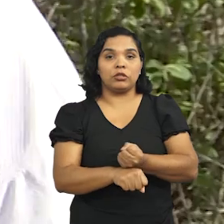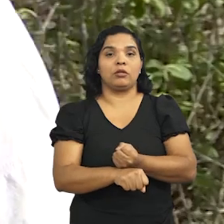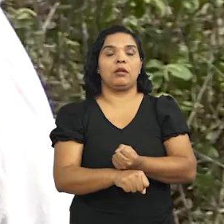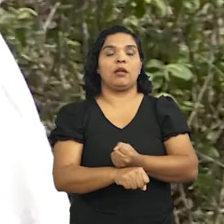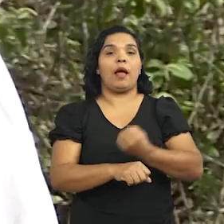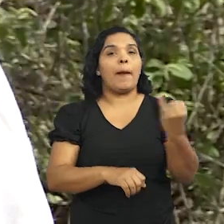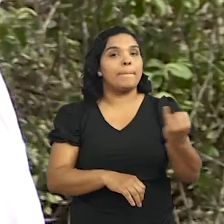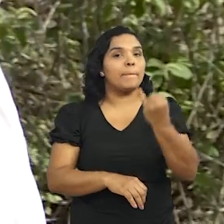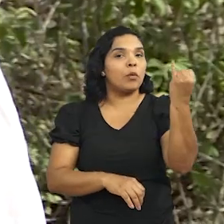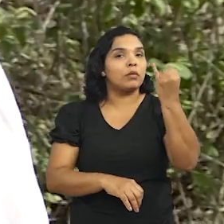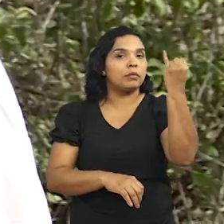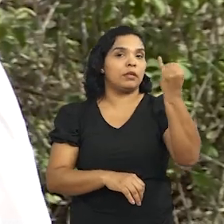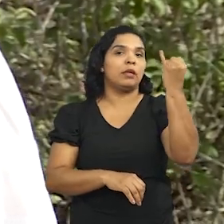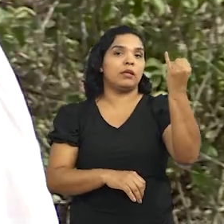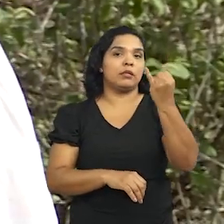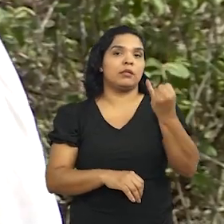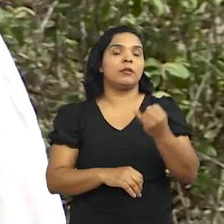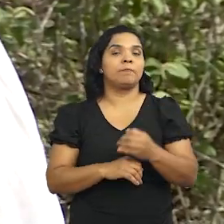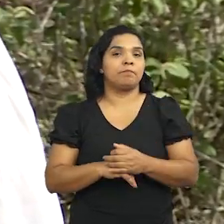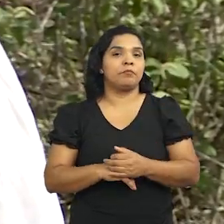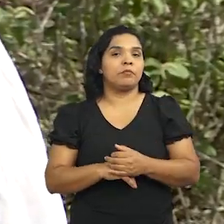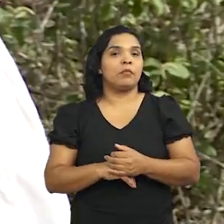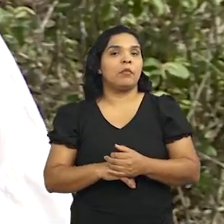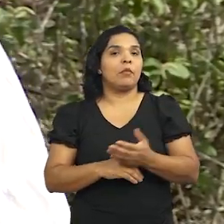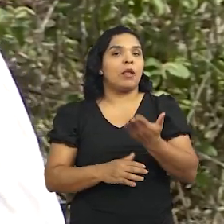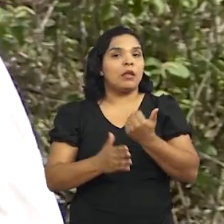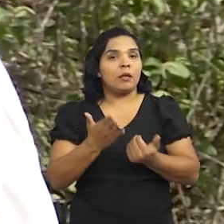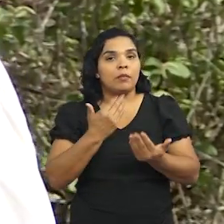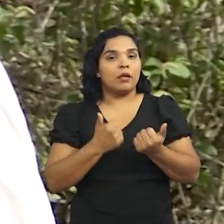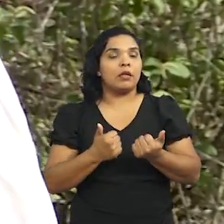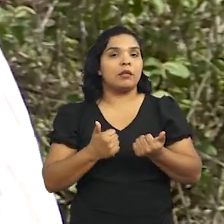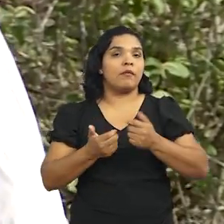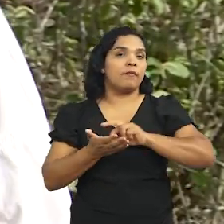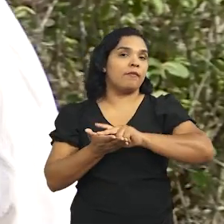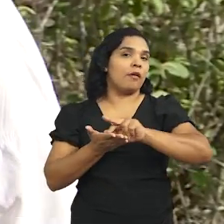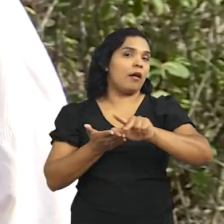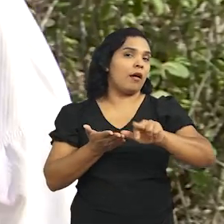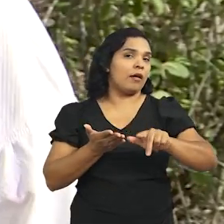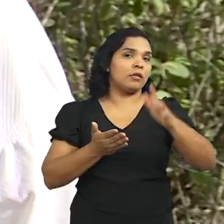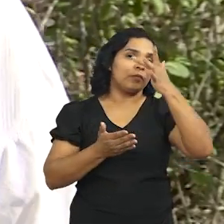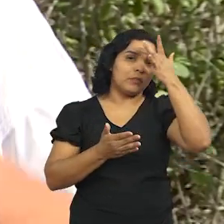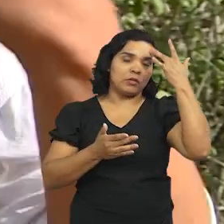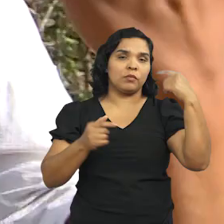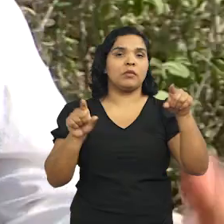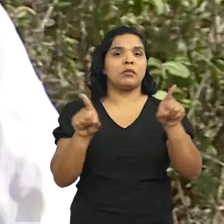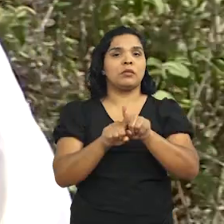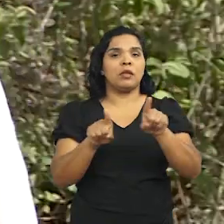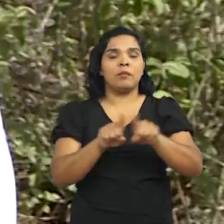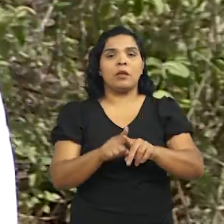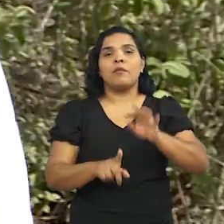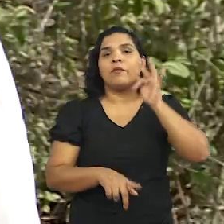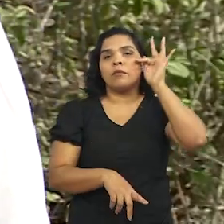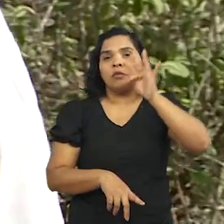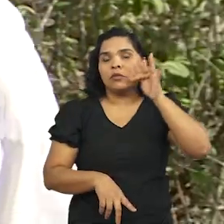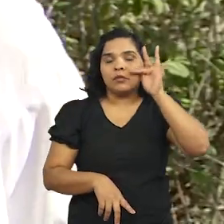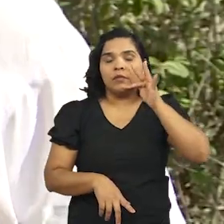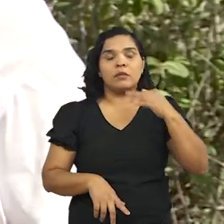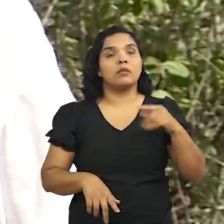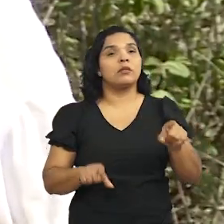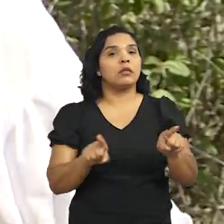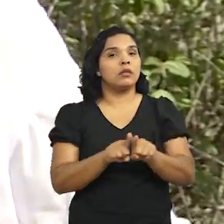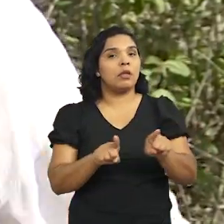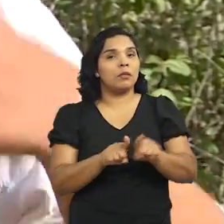está dentro da Caatinga. Então, olha a importância dela. Ela alimenta uma população de milhões de pessoas, né? Bacia leiteira, tanto